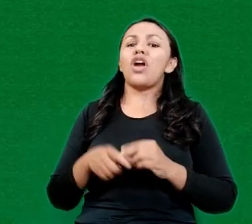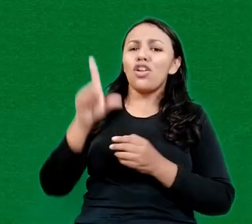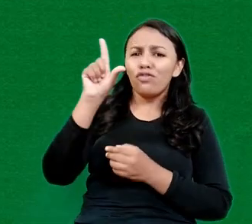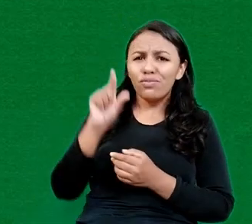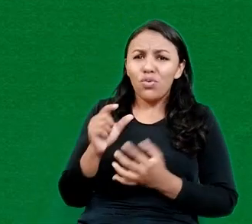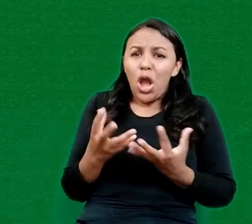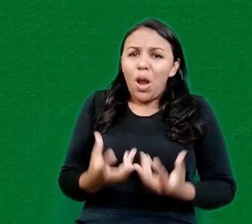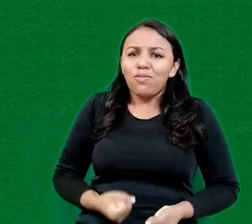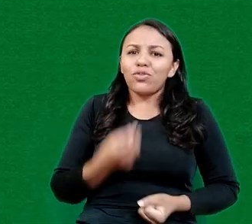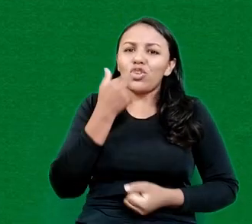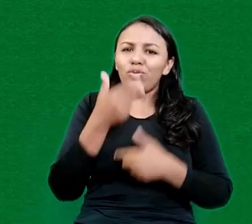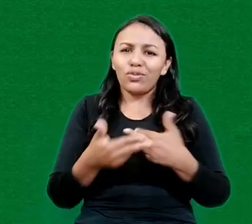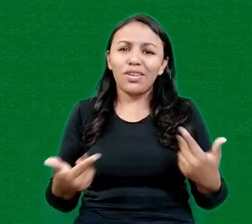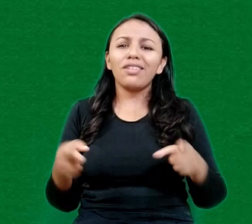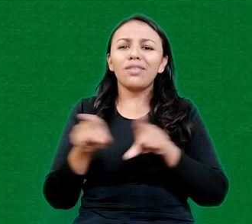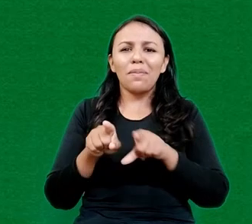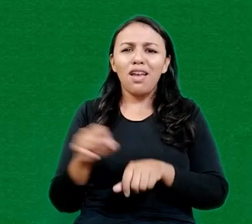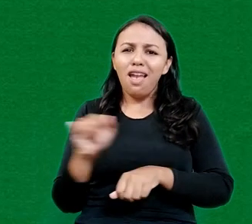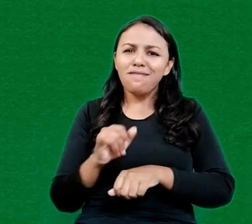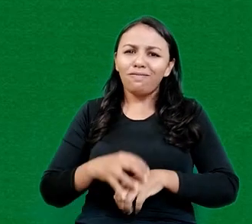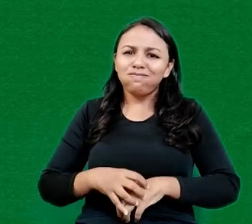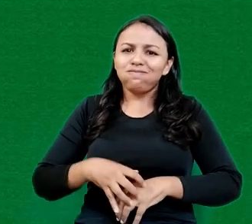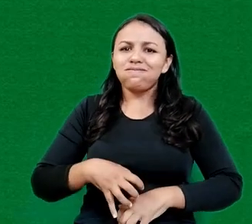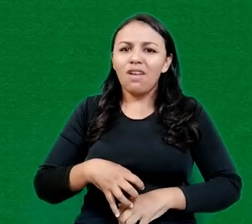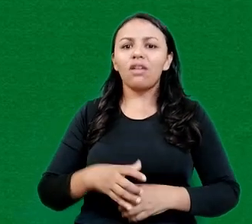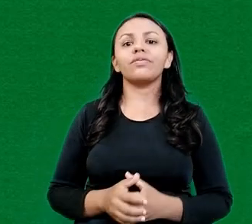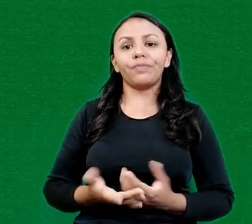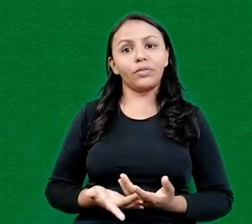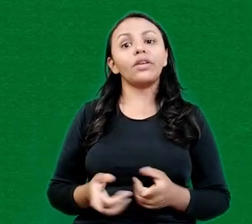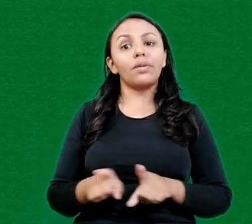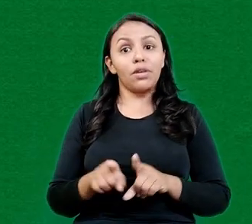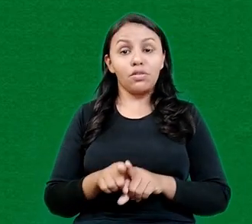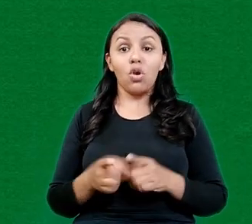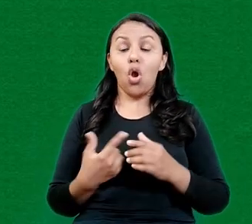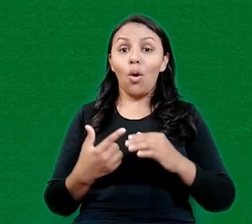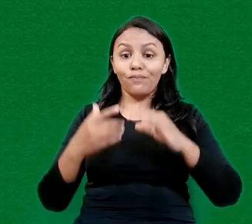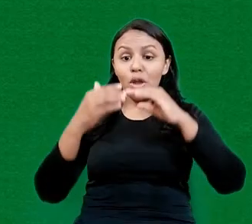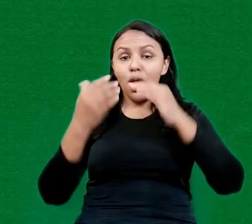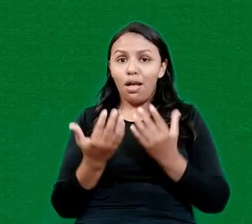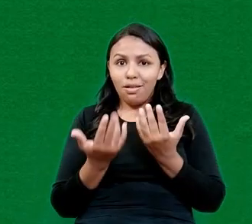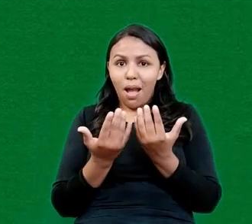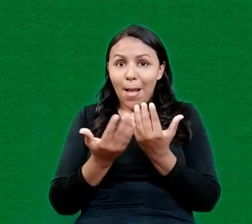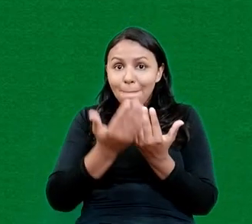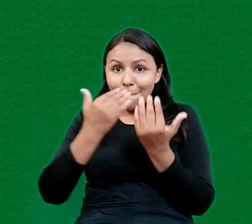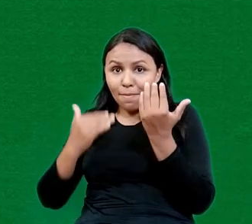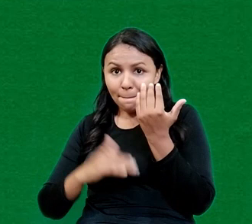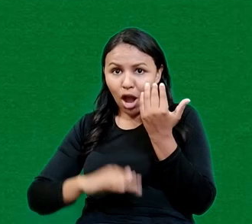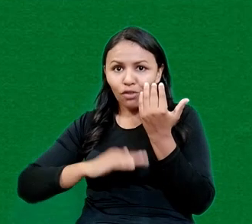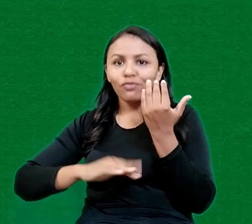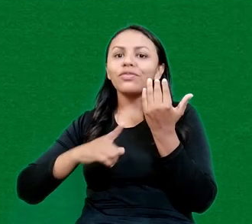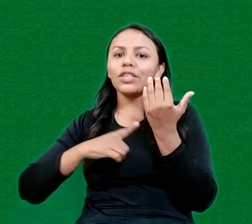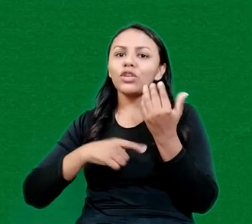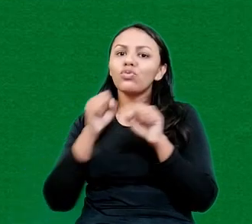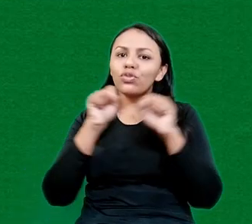nutrientes, a uma resposta inflamatória, e aqui eu destaco o sistema imunológico, que está logo abaixo das células de absorção